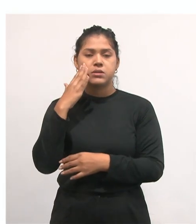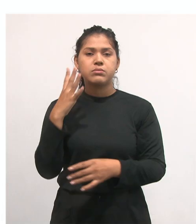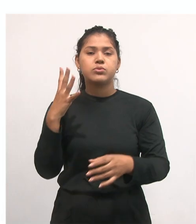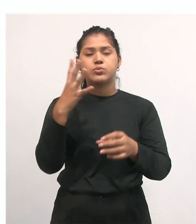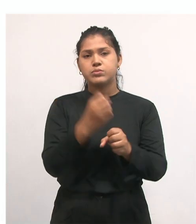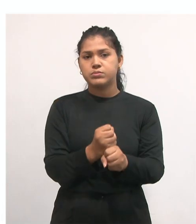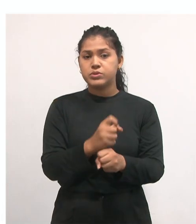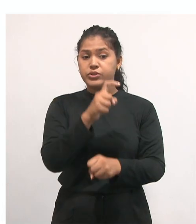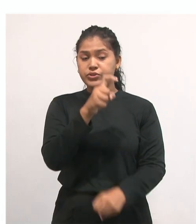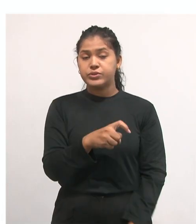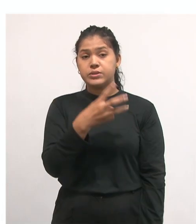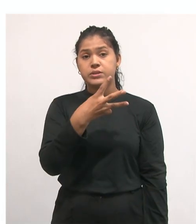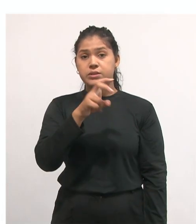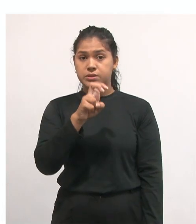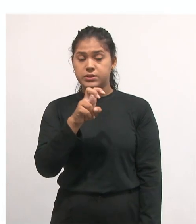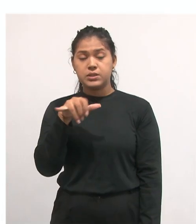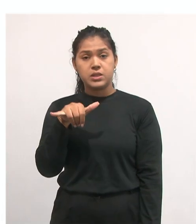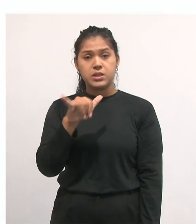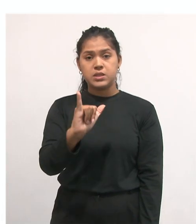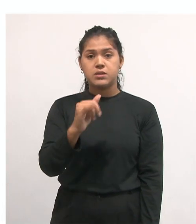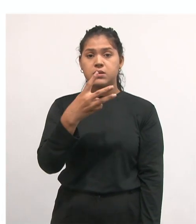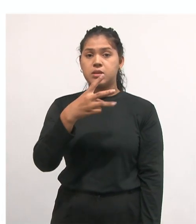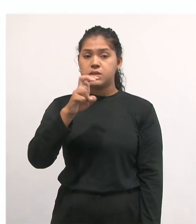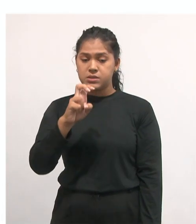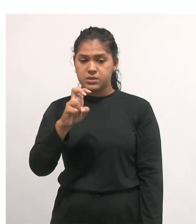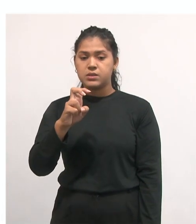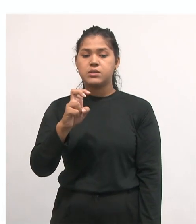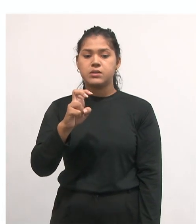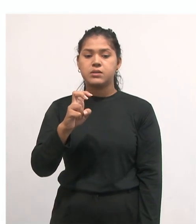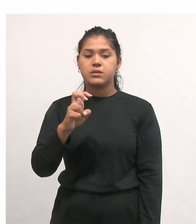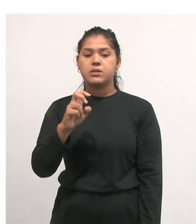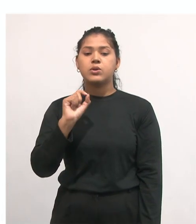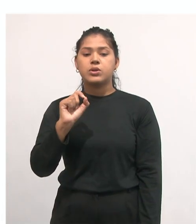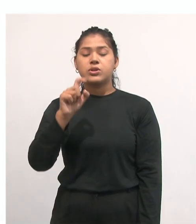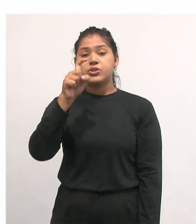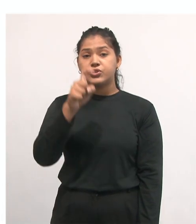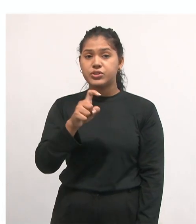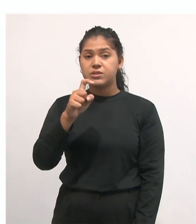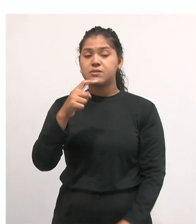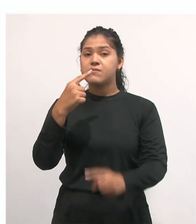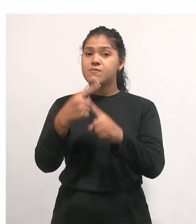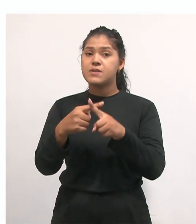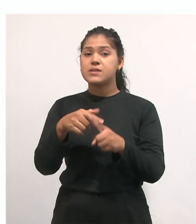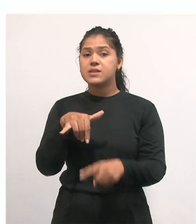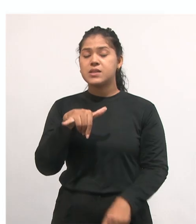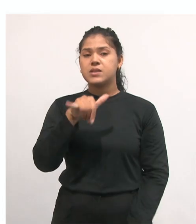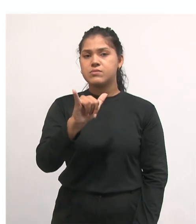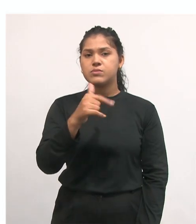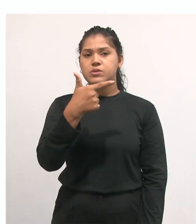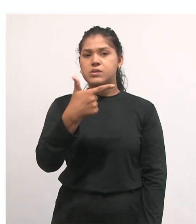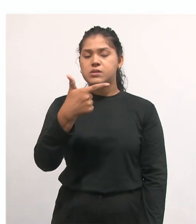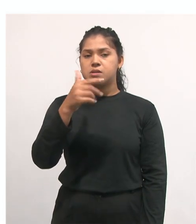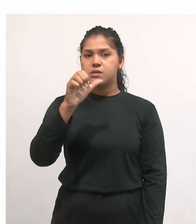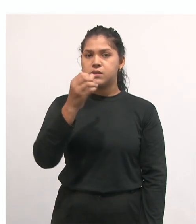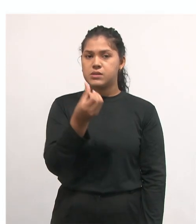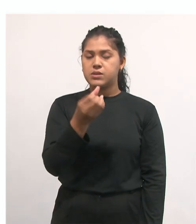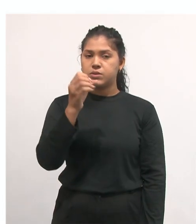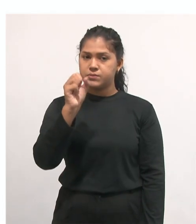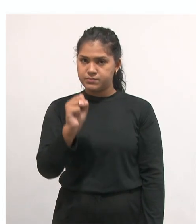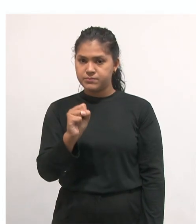35, somatório de y também é 35, somatório de x vezes y é 268,